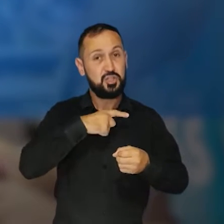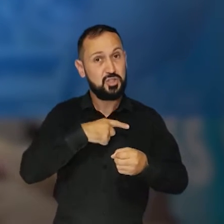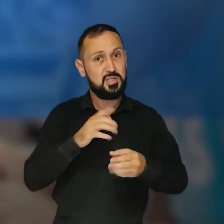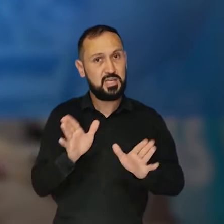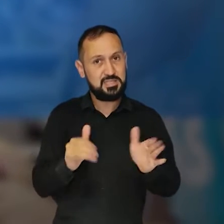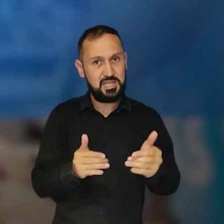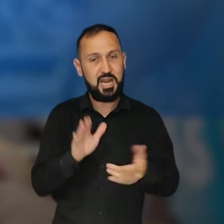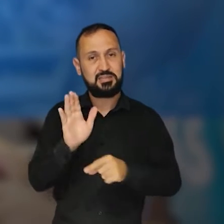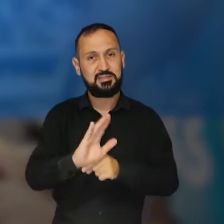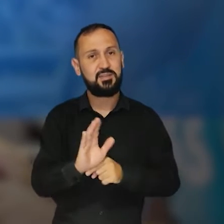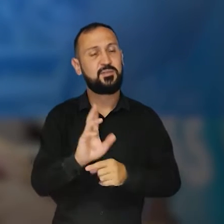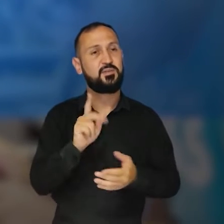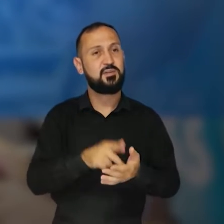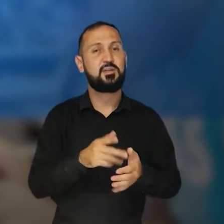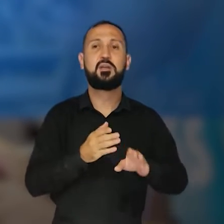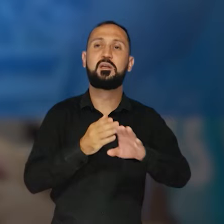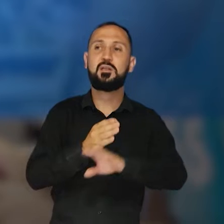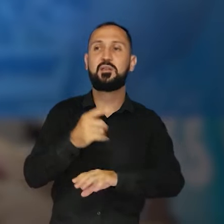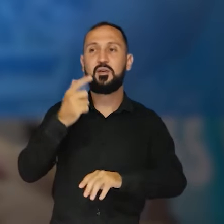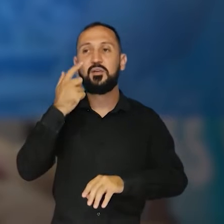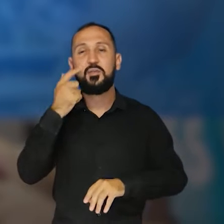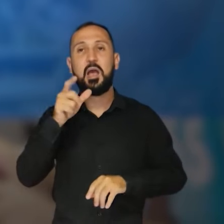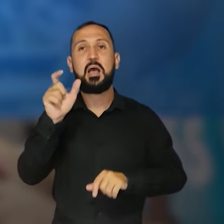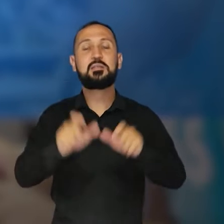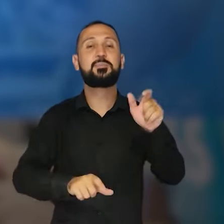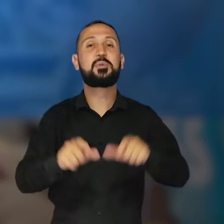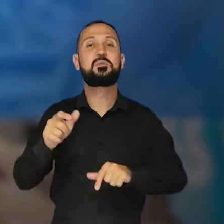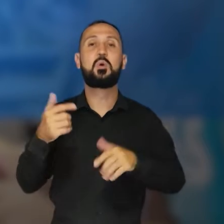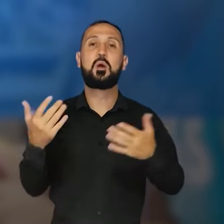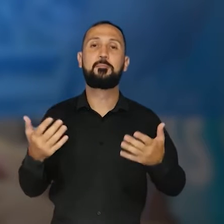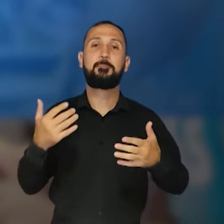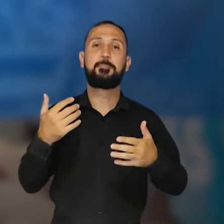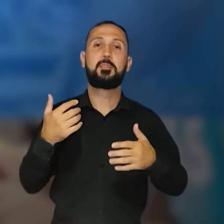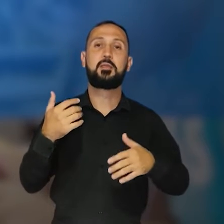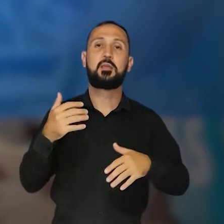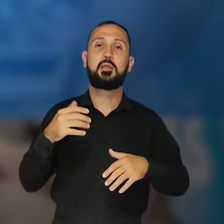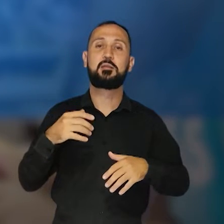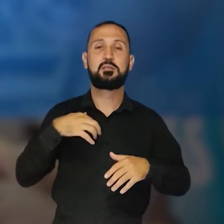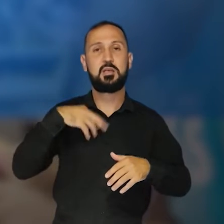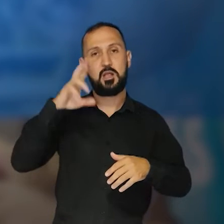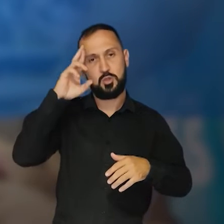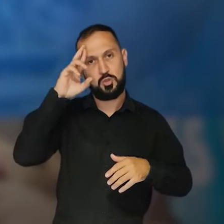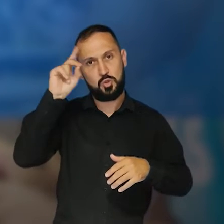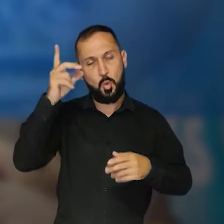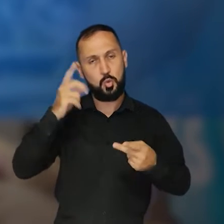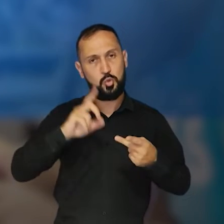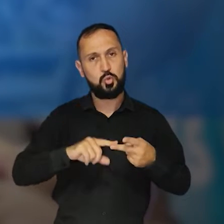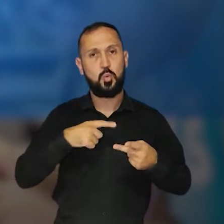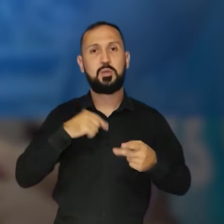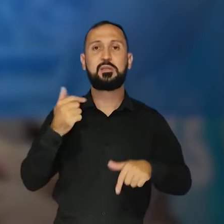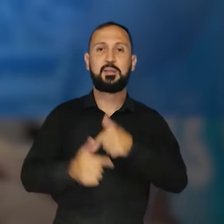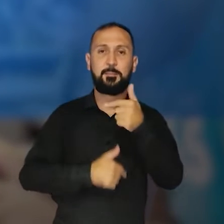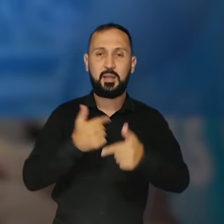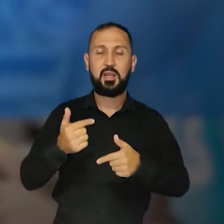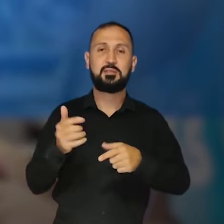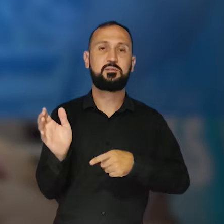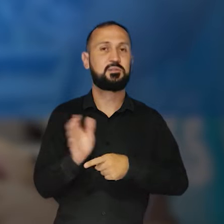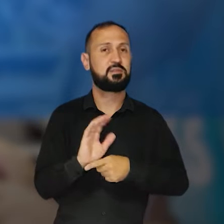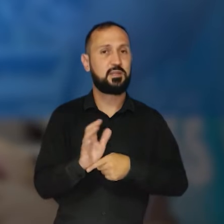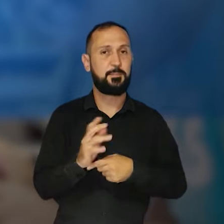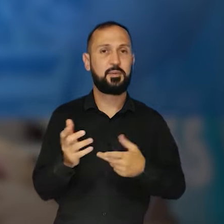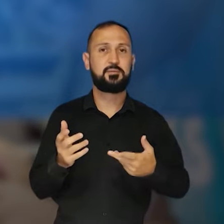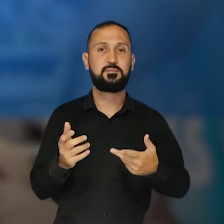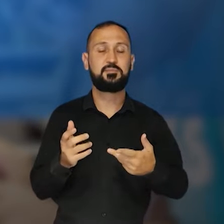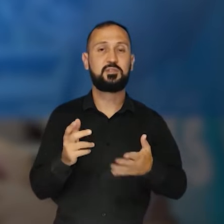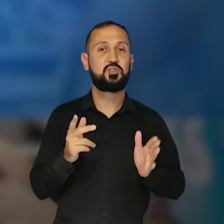antigas tinham uma sala de cinema. E aí eu ia atrás das pessoas que talvez fossem proprietárias ou que trabalhassem